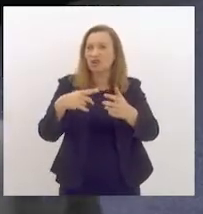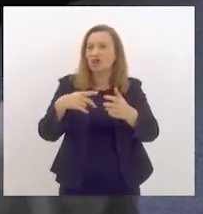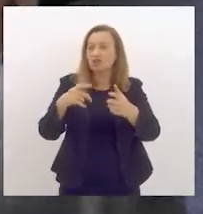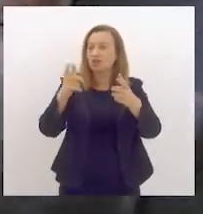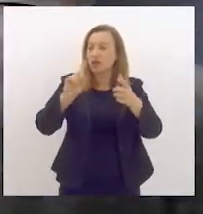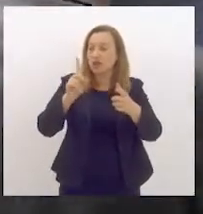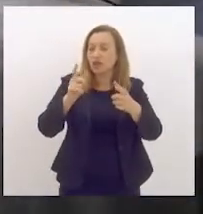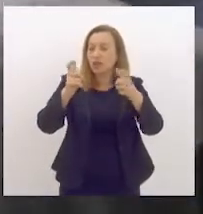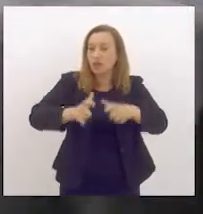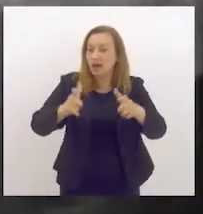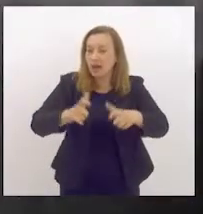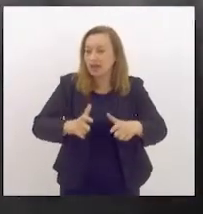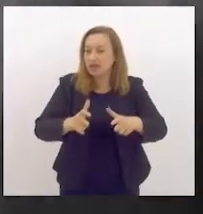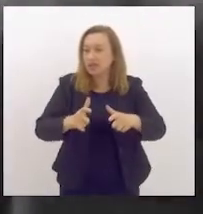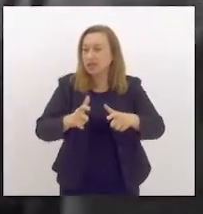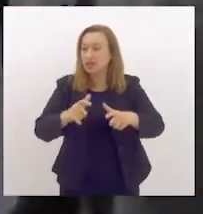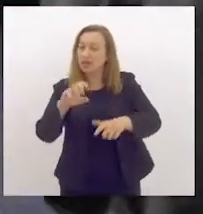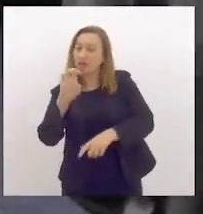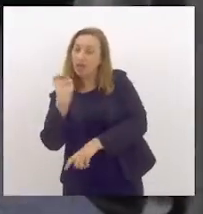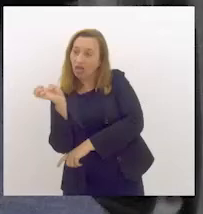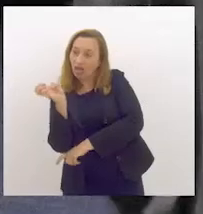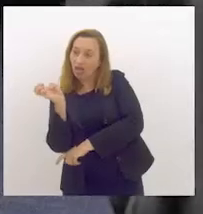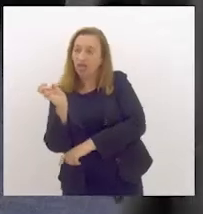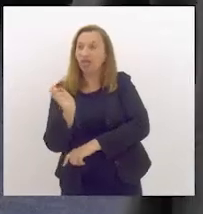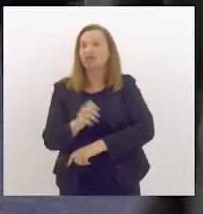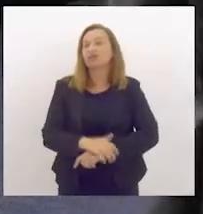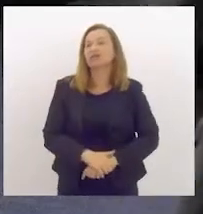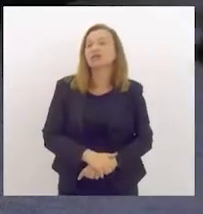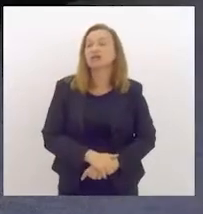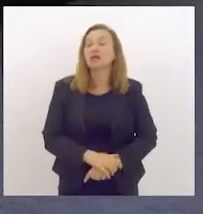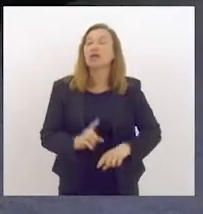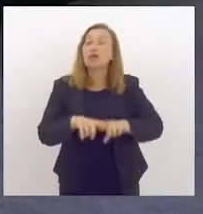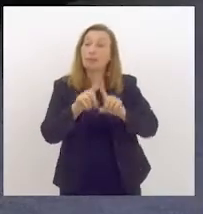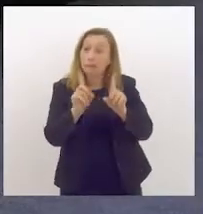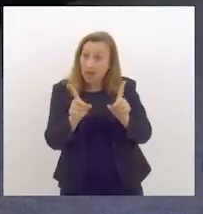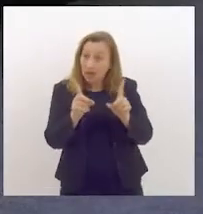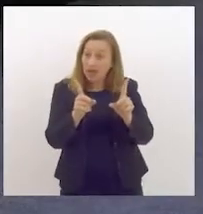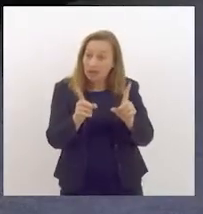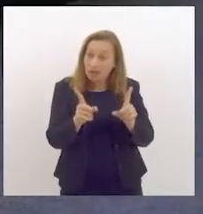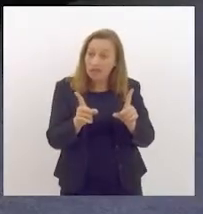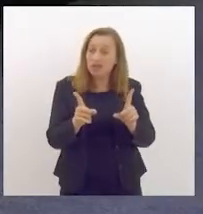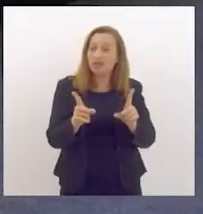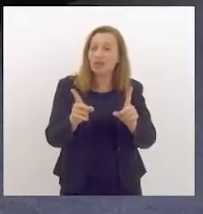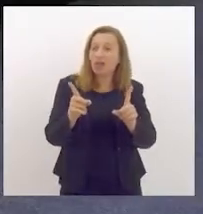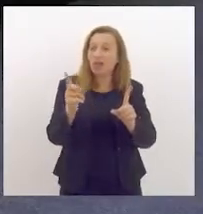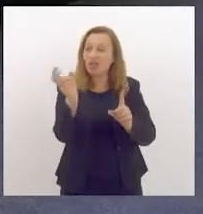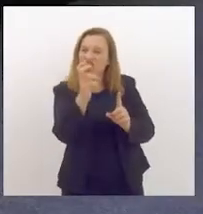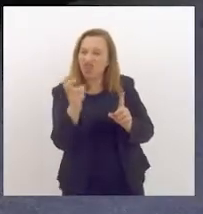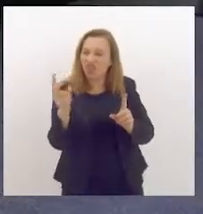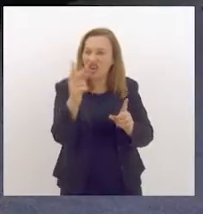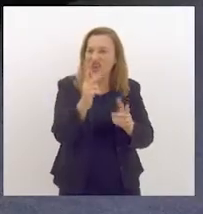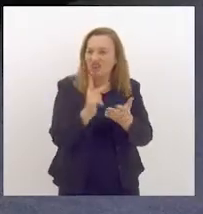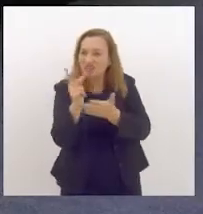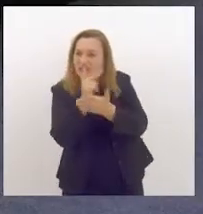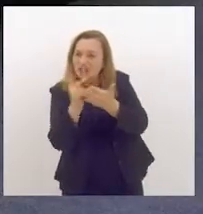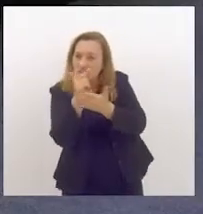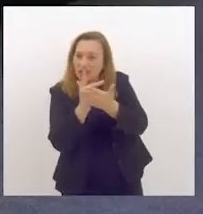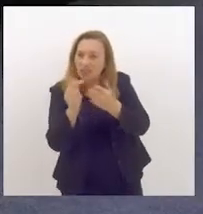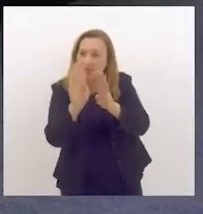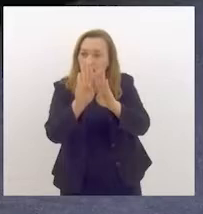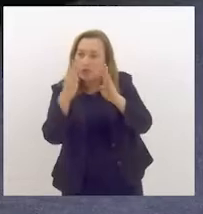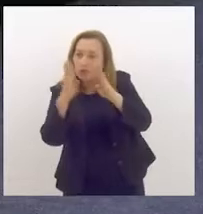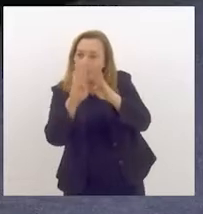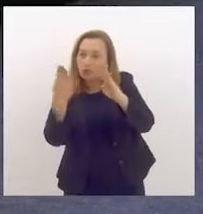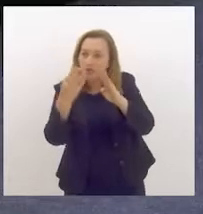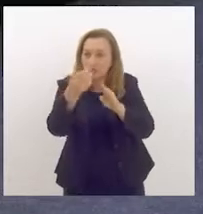não vou falar o nome né a palavrão mas totalmente pichada a porta